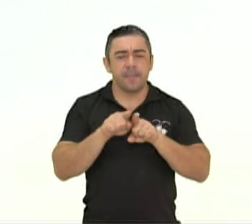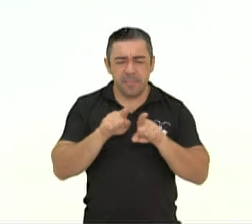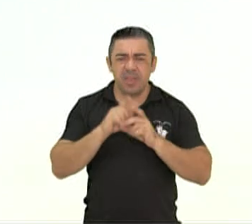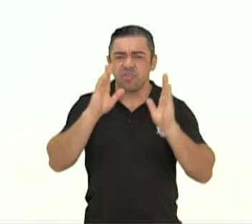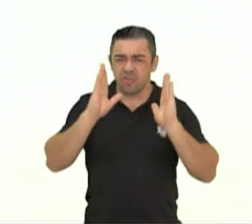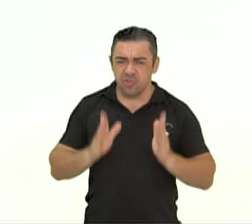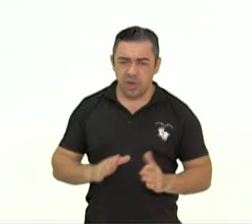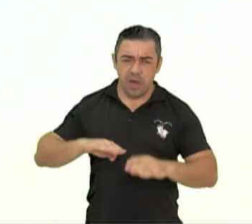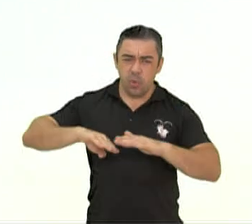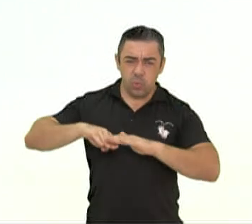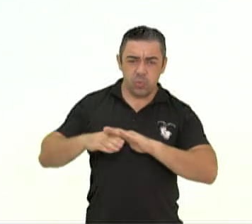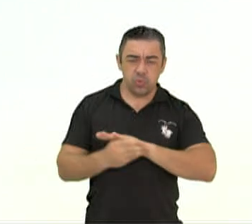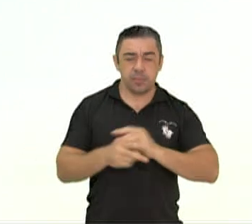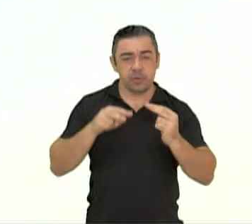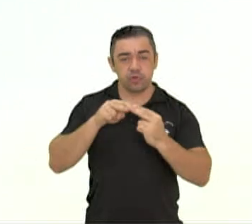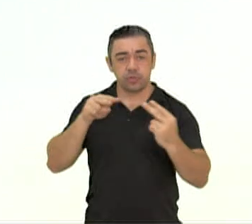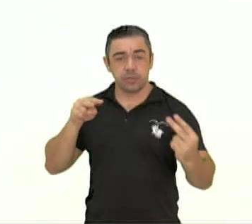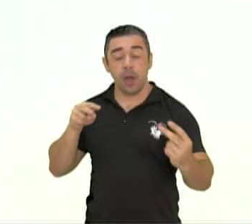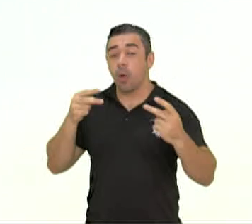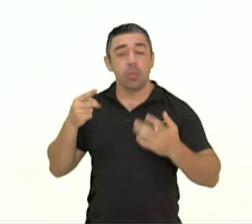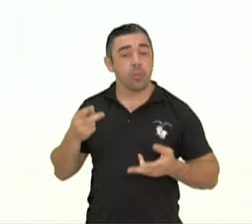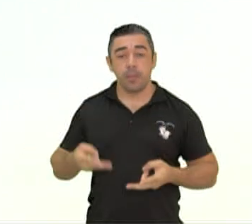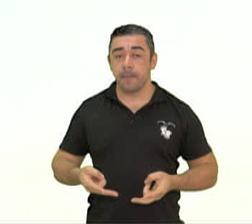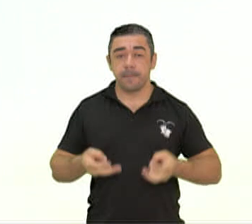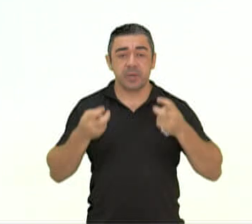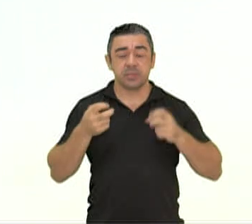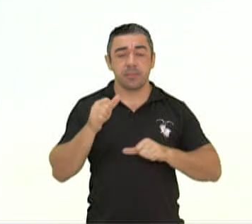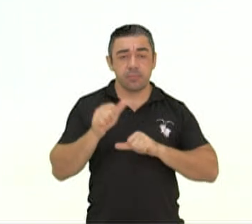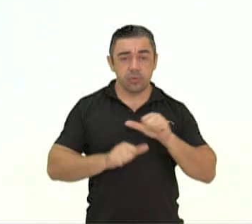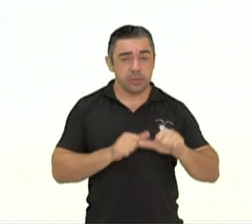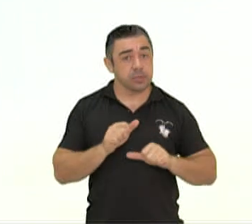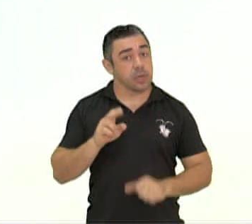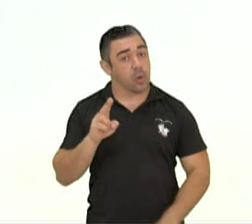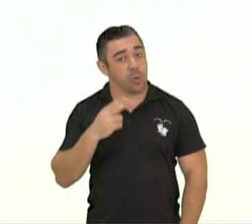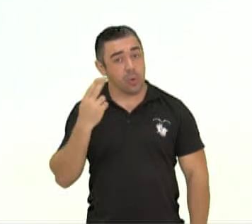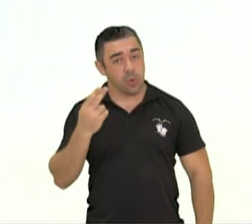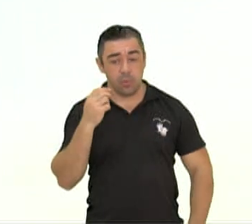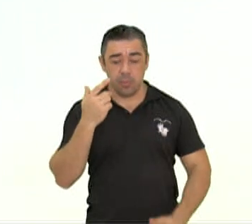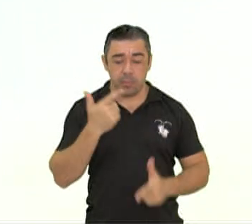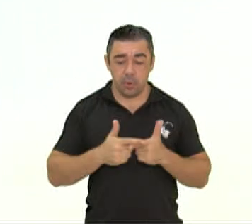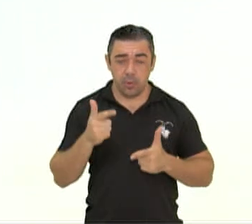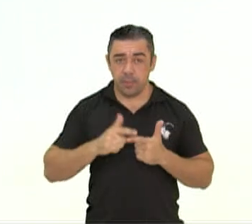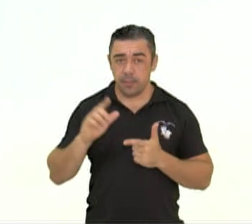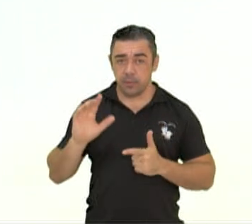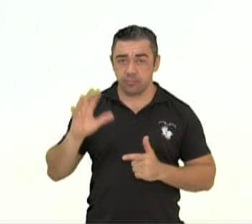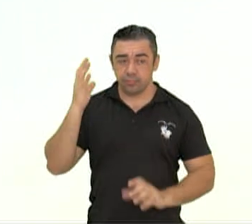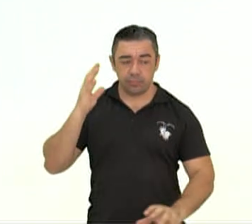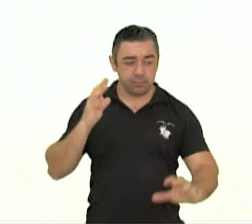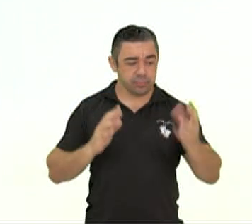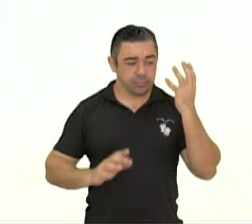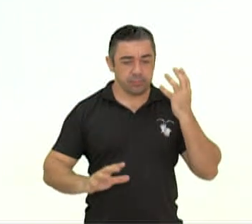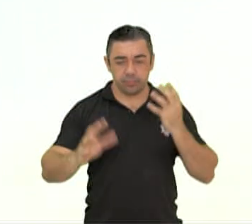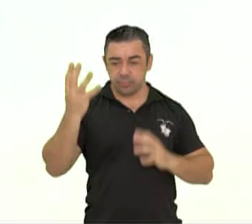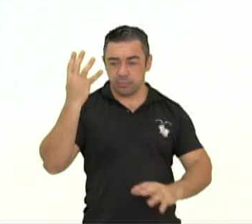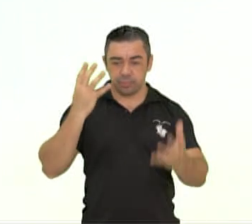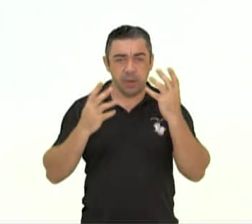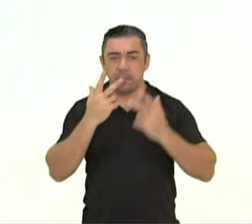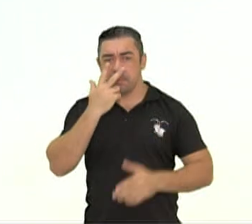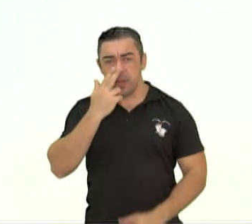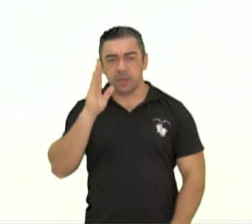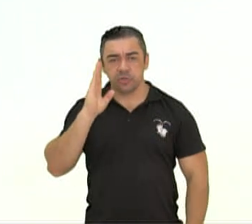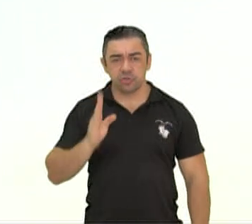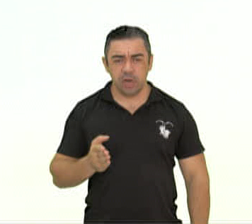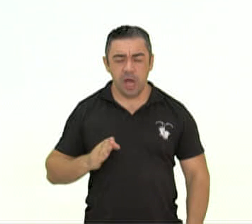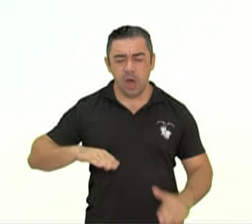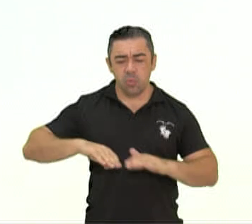digitais, não percebem as mudanças ou problemas que vão surgindo, como se tudo já fosse parte da rotina